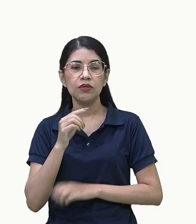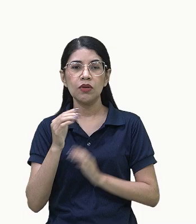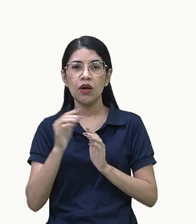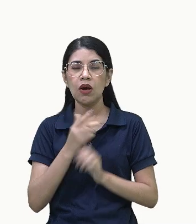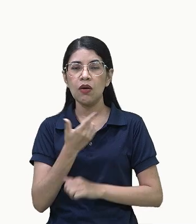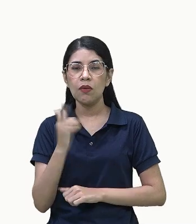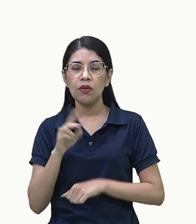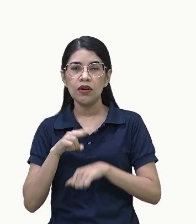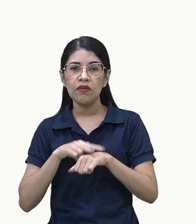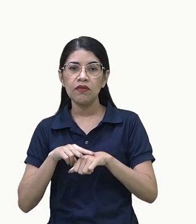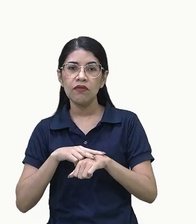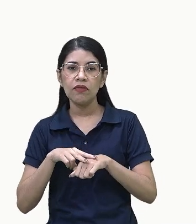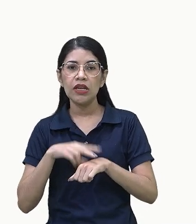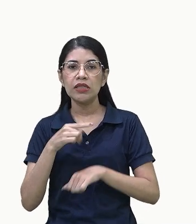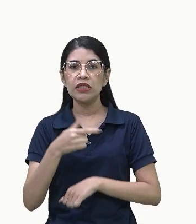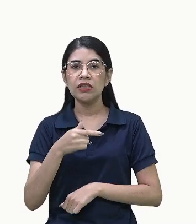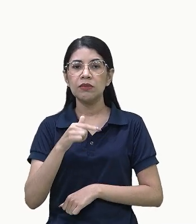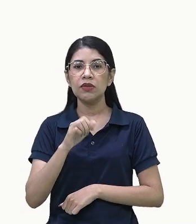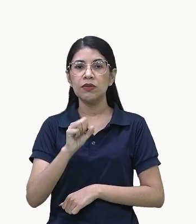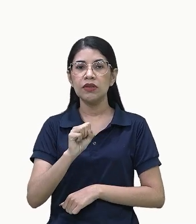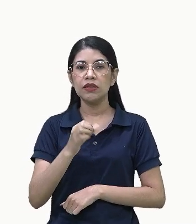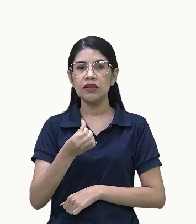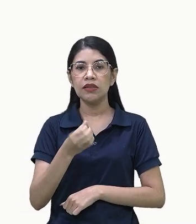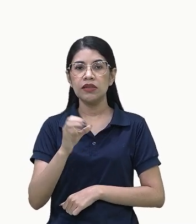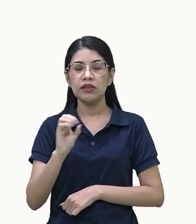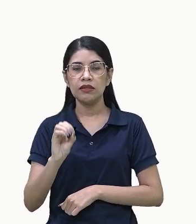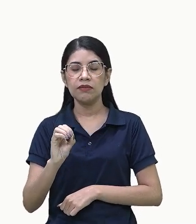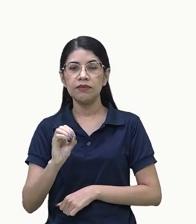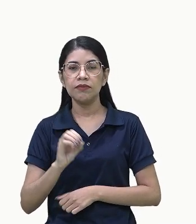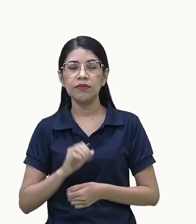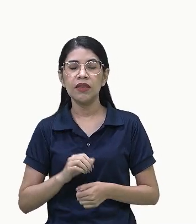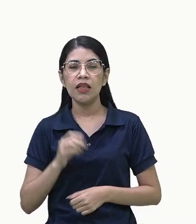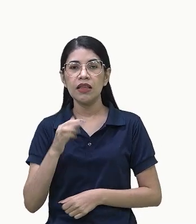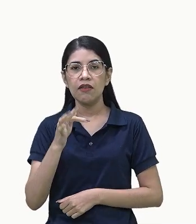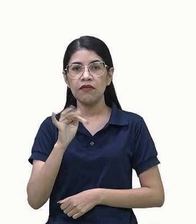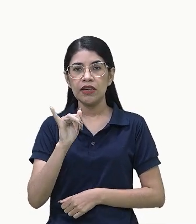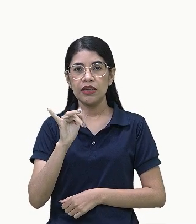7.800 pessoas vêm das Filipinas,